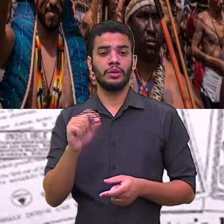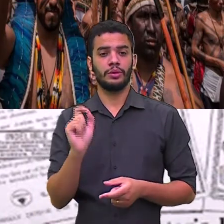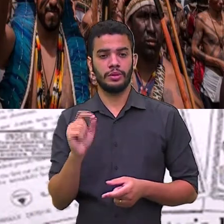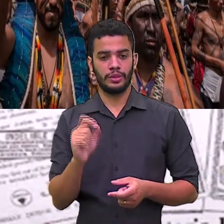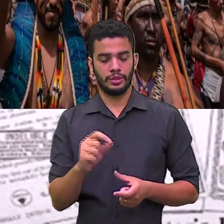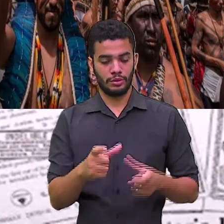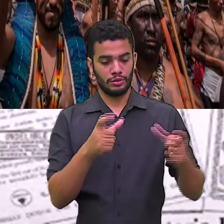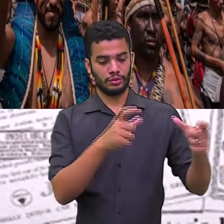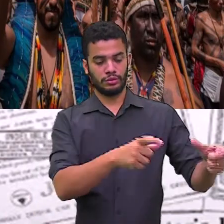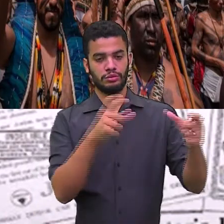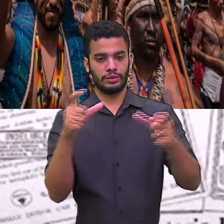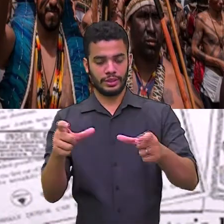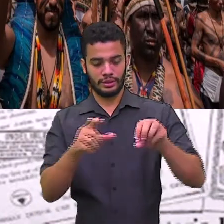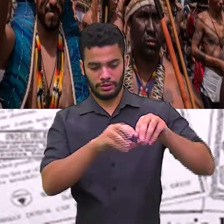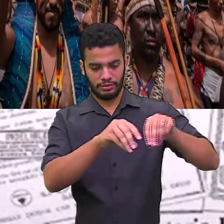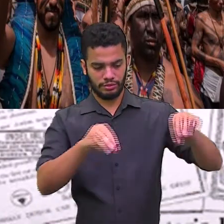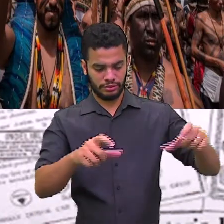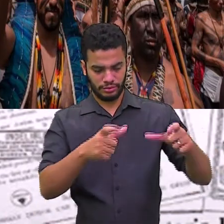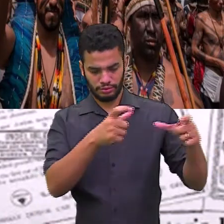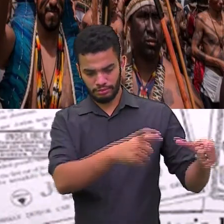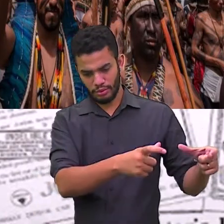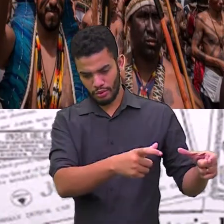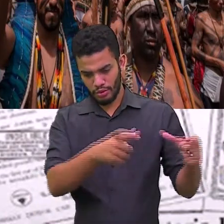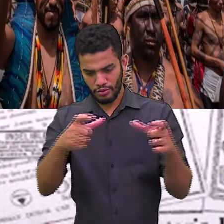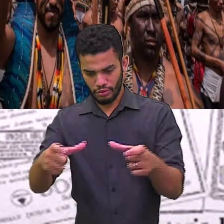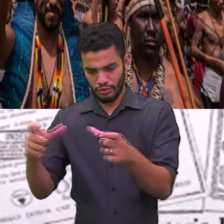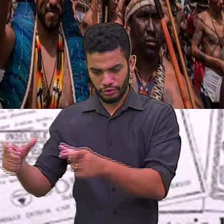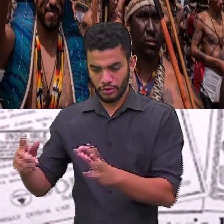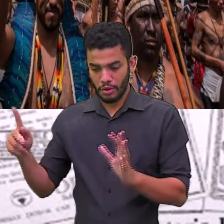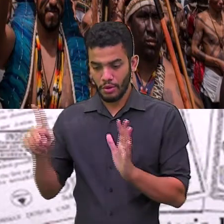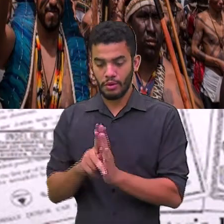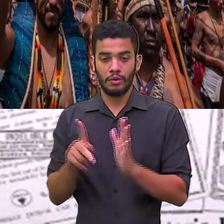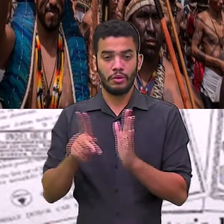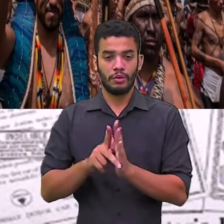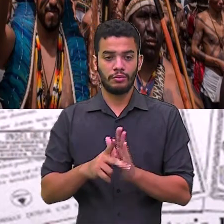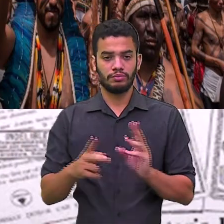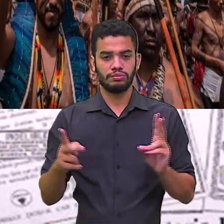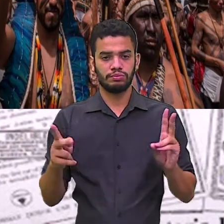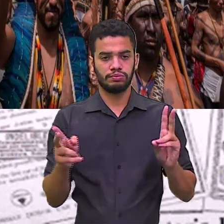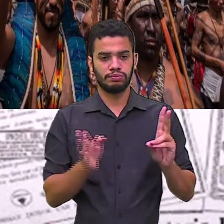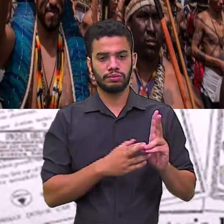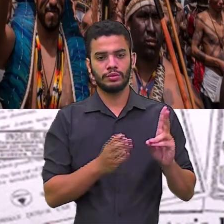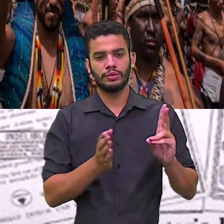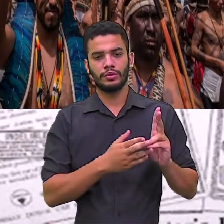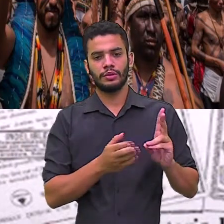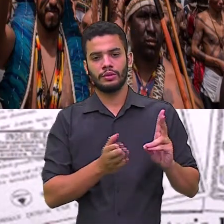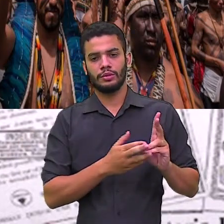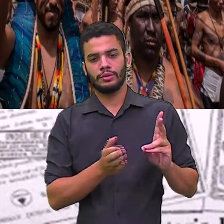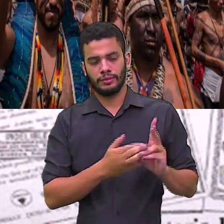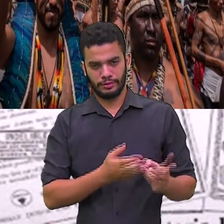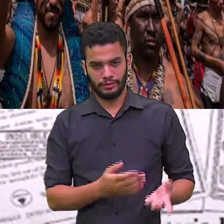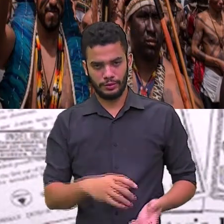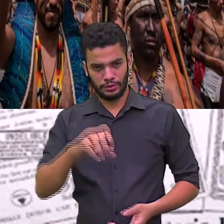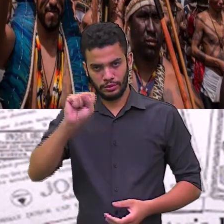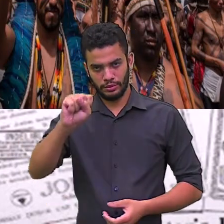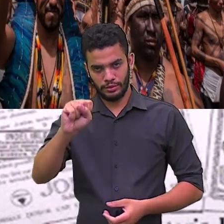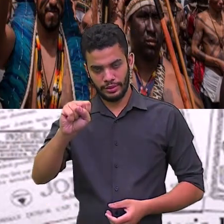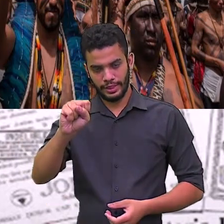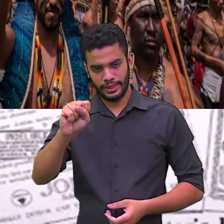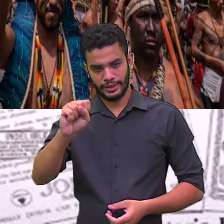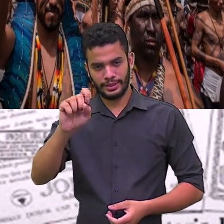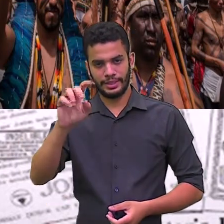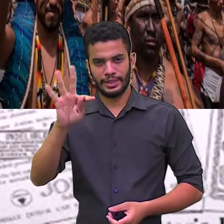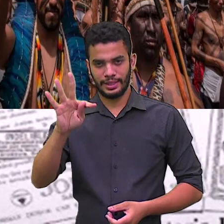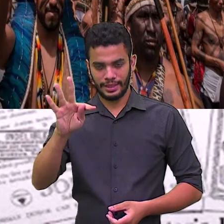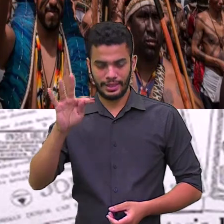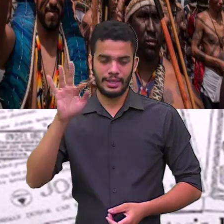outra notícia atual do século XXI, ano XXI. O STF, o